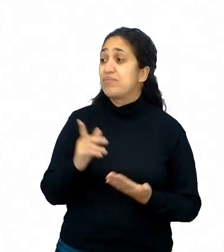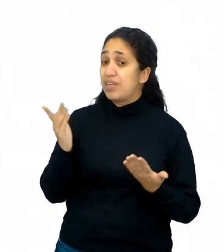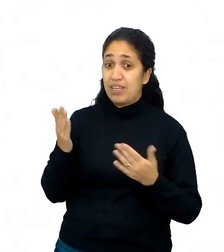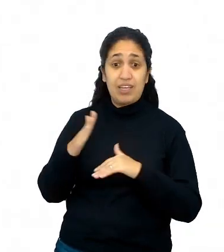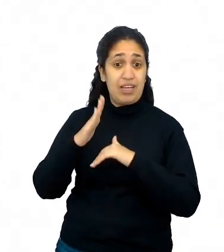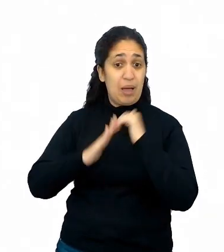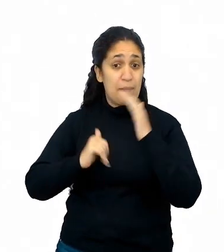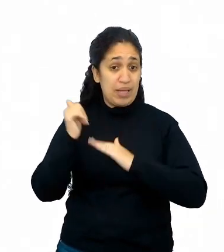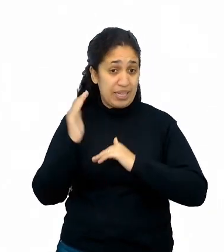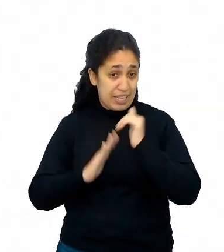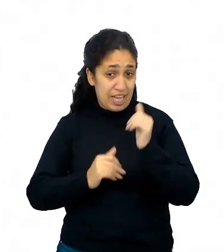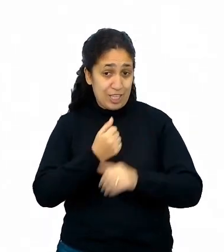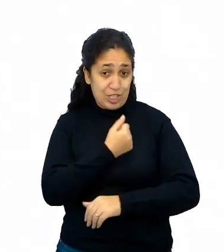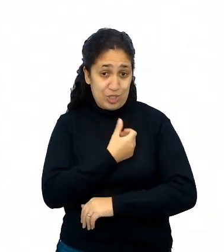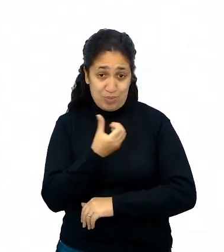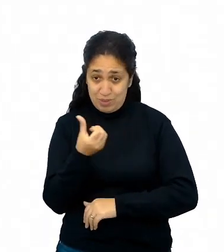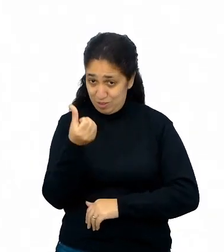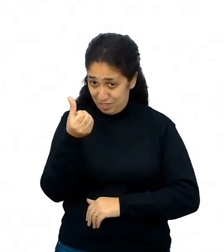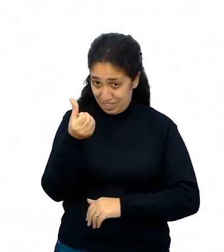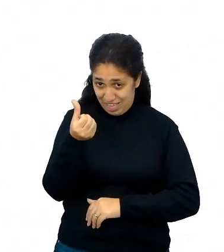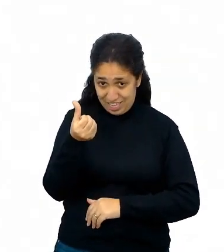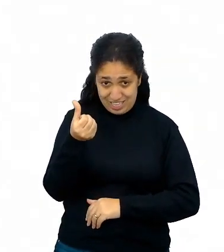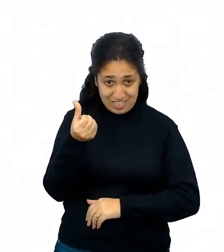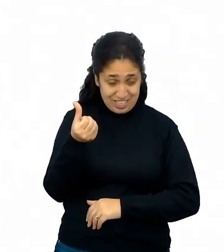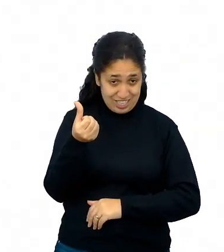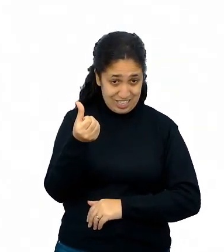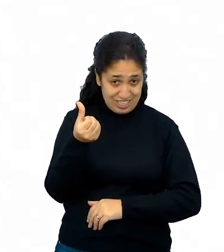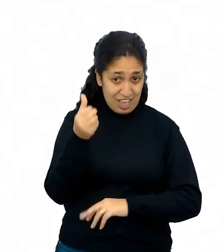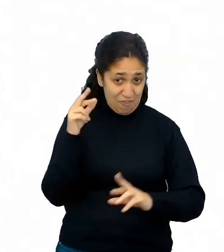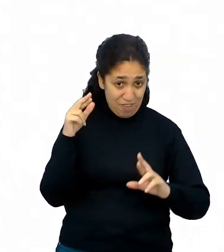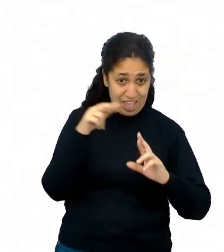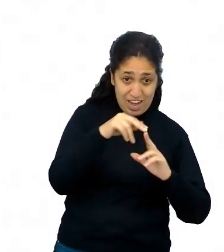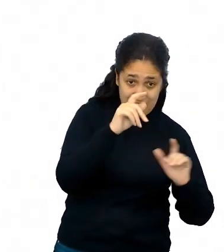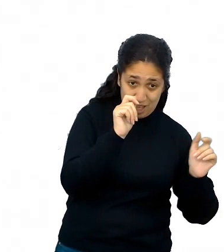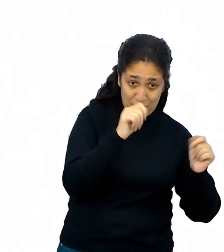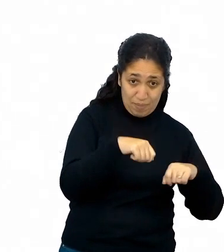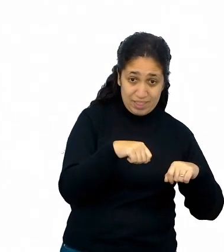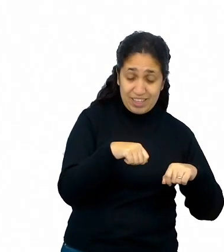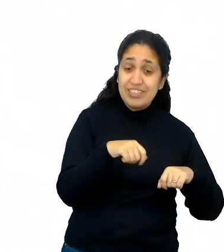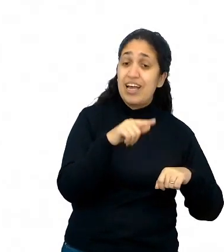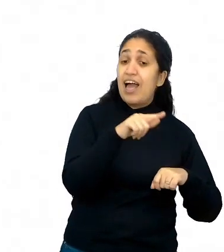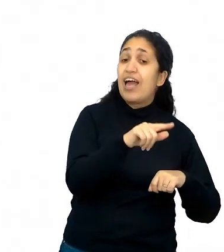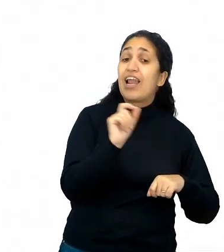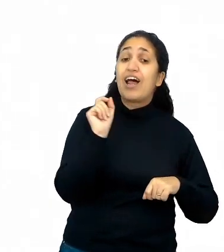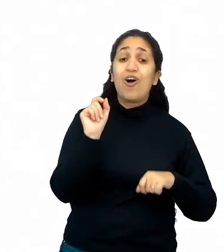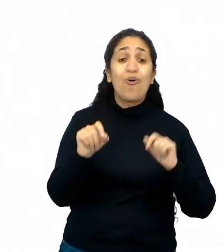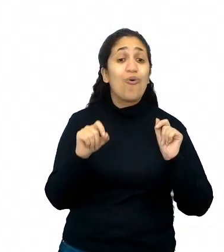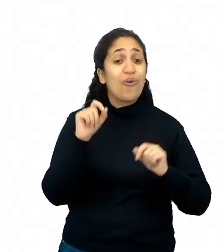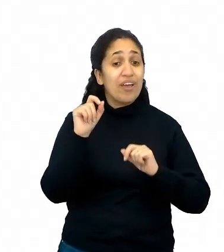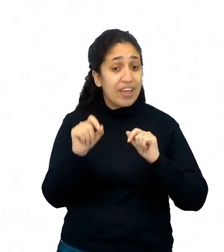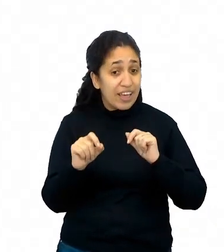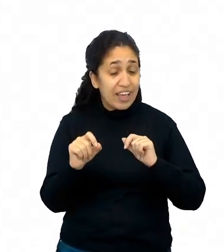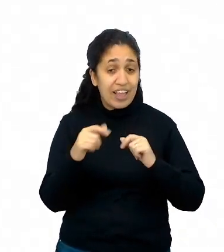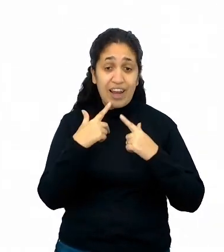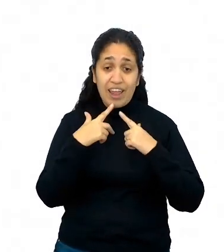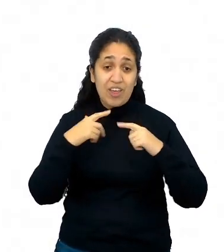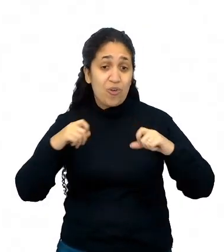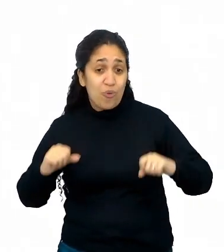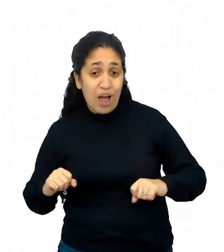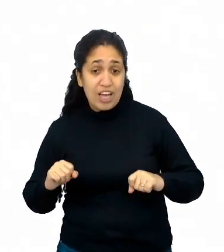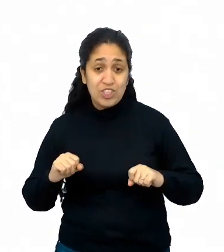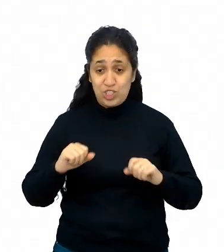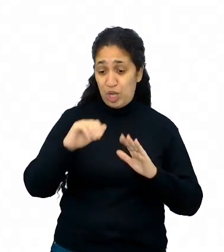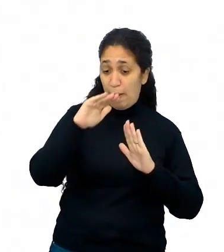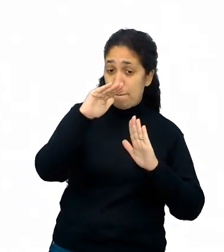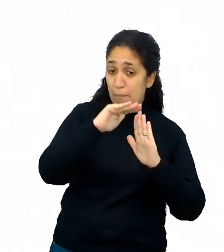habilidade 6, referente a essa competência, ela já fala da linguagem de programação